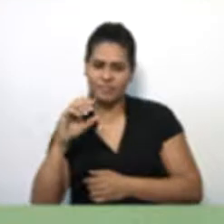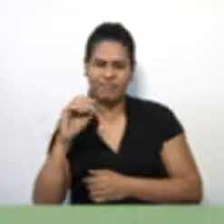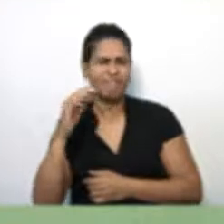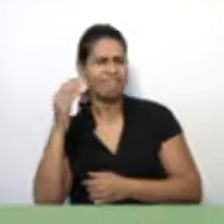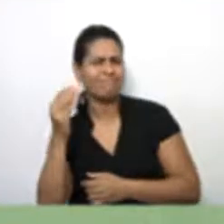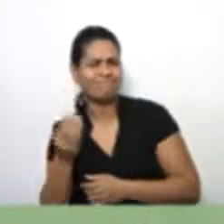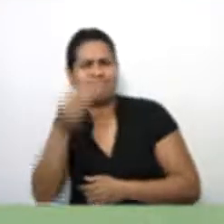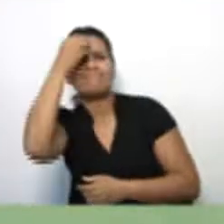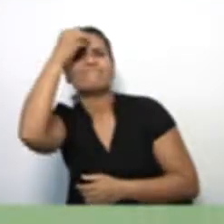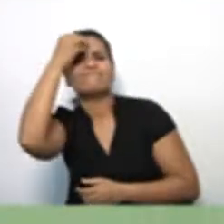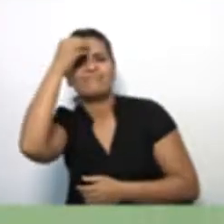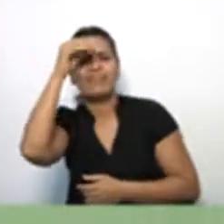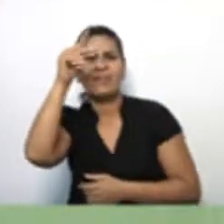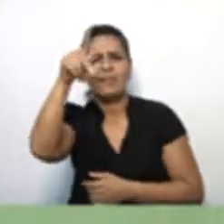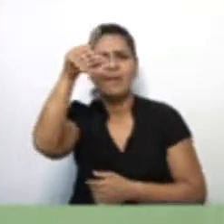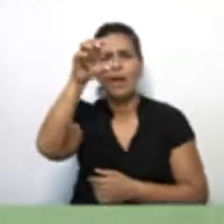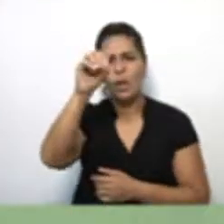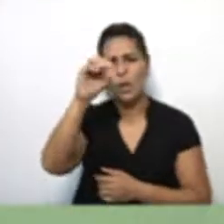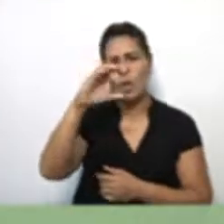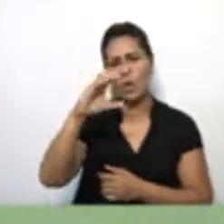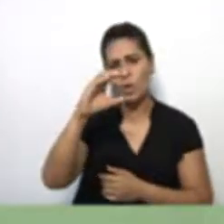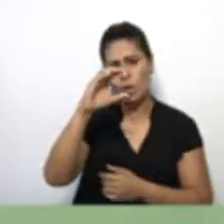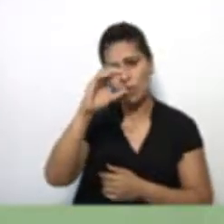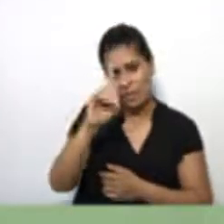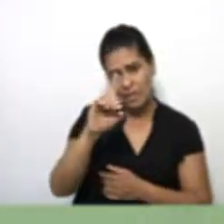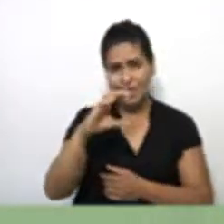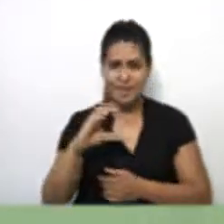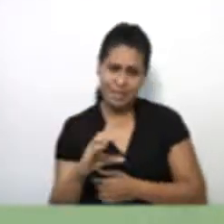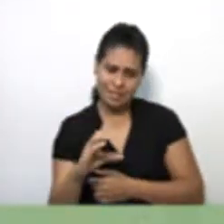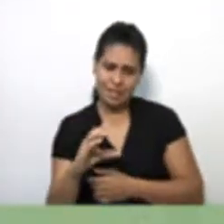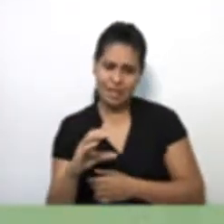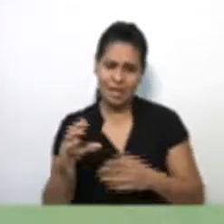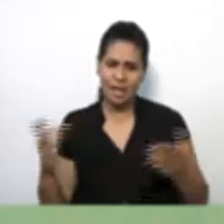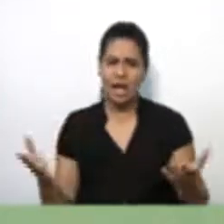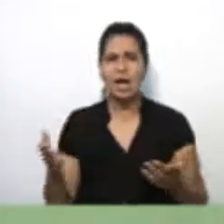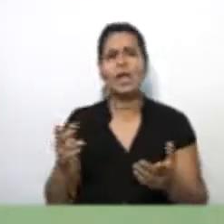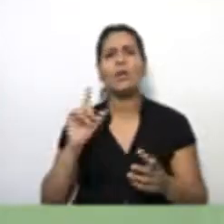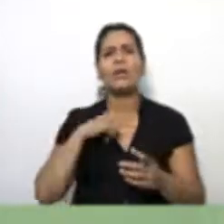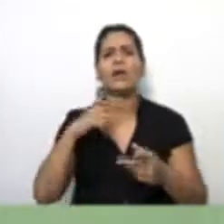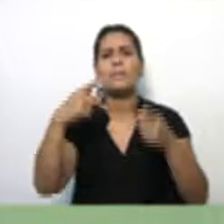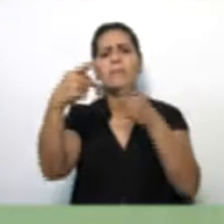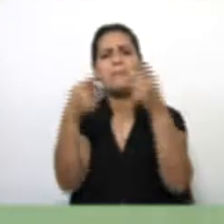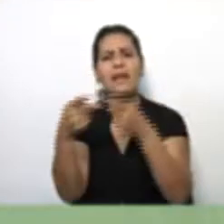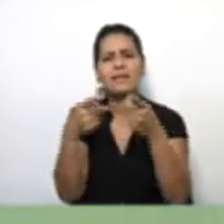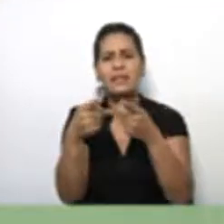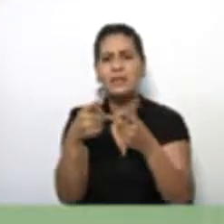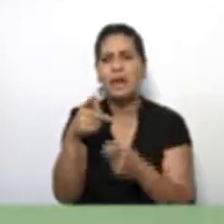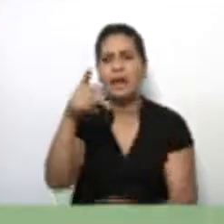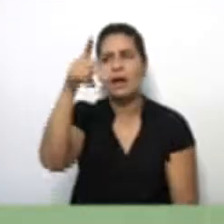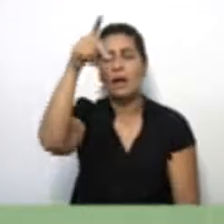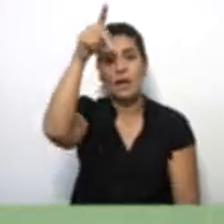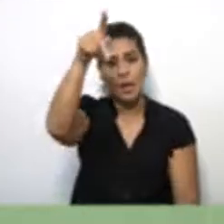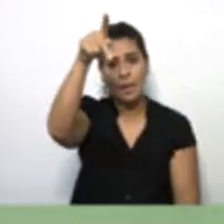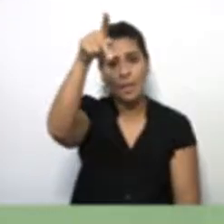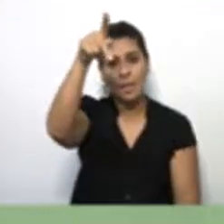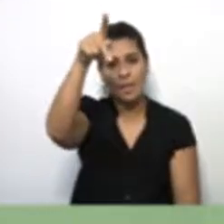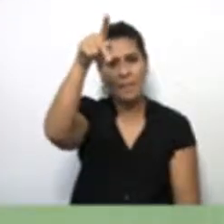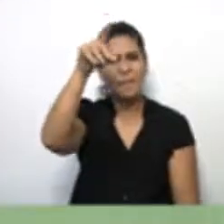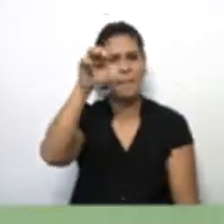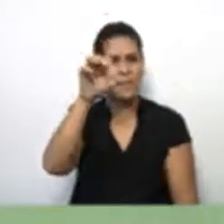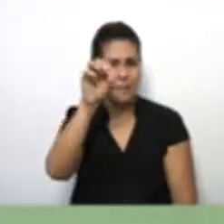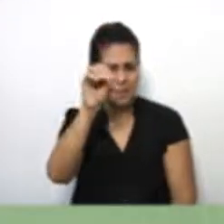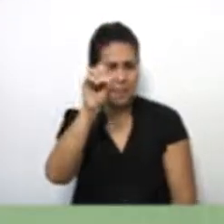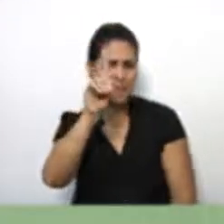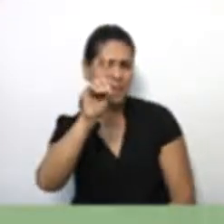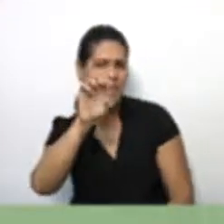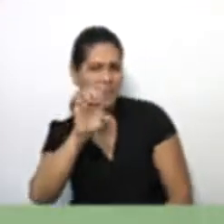você vai lembrar desse PODC, professor? Lembra aqui, ó. Ah, não, professor, eu quero planejar. Então, o quê? Pode crer. Não é